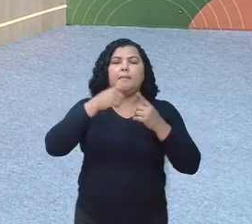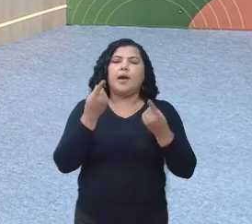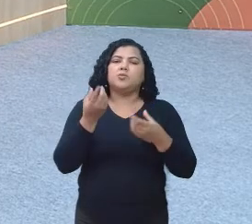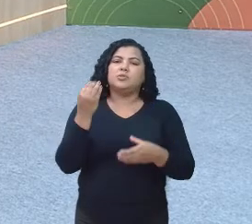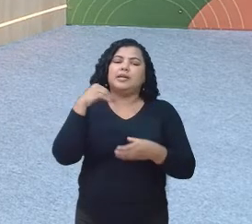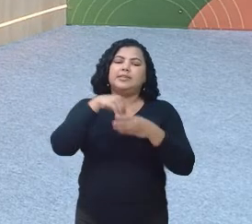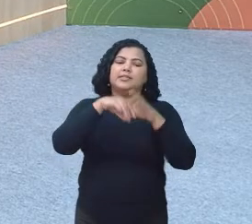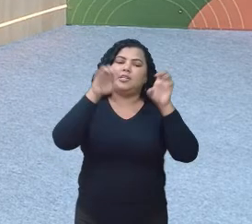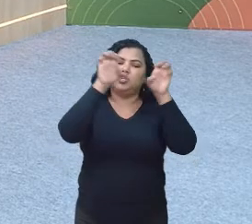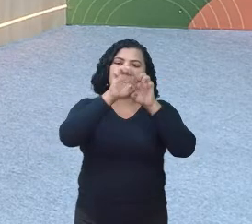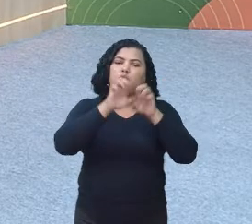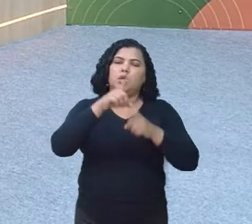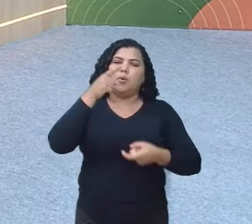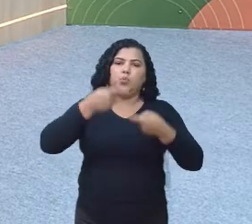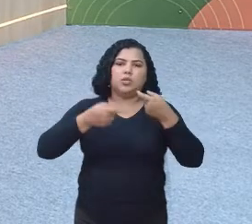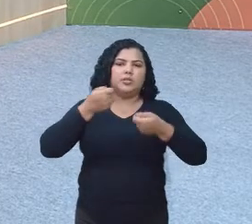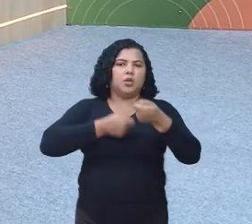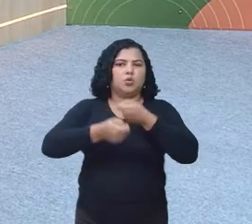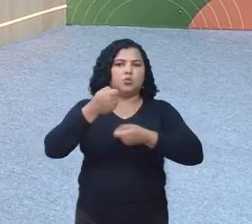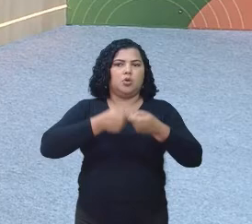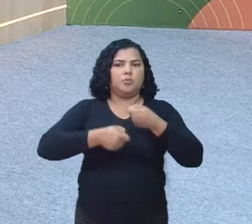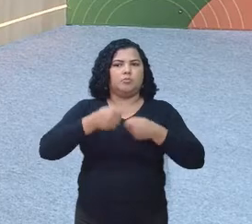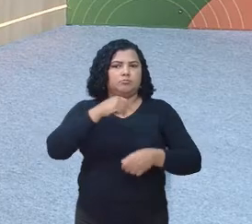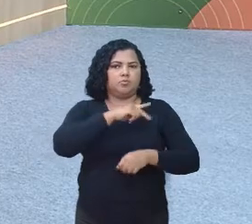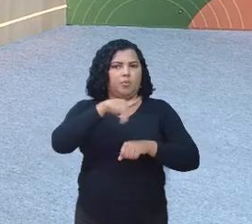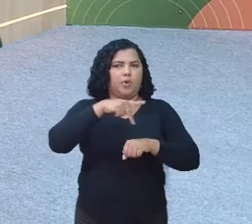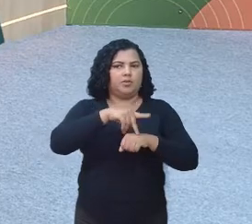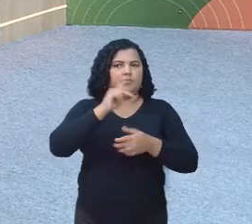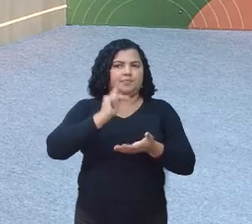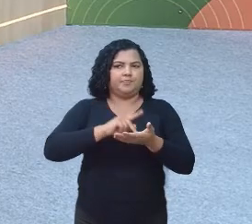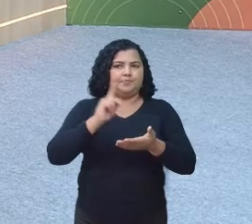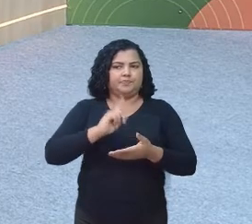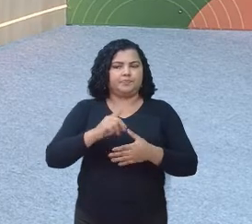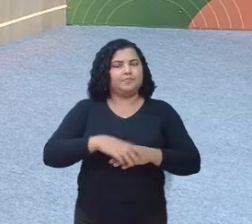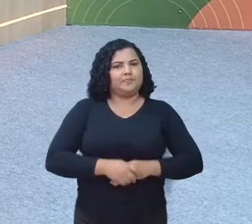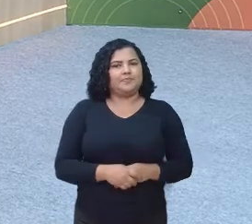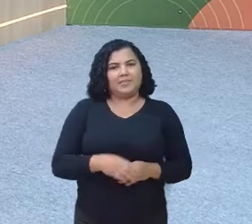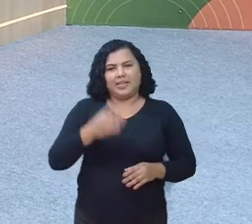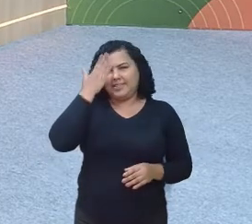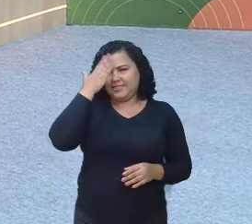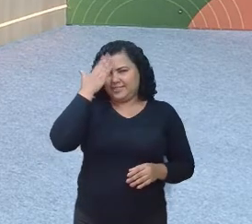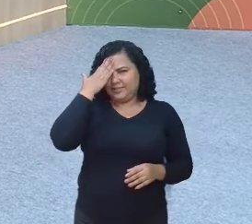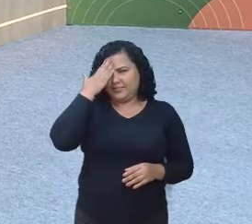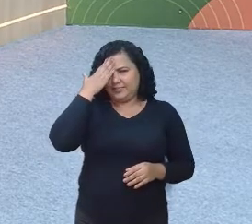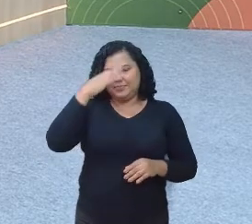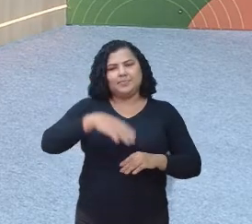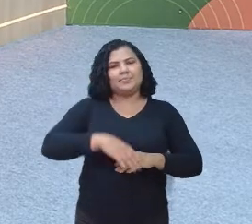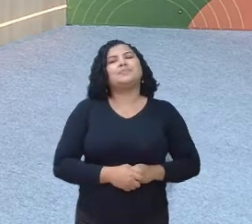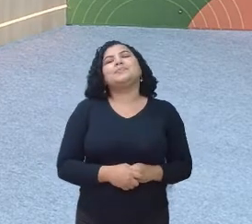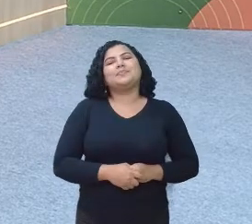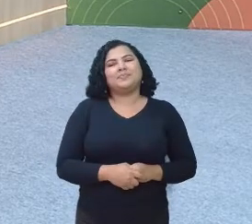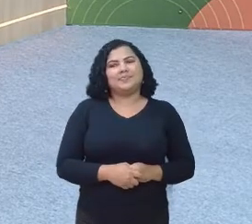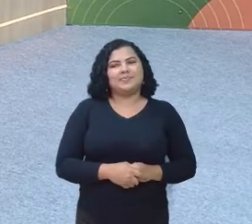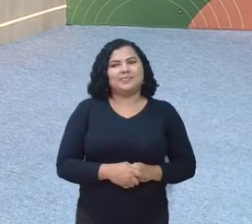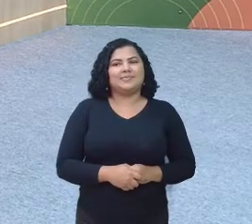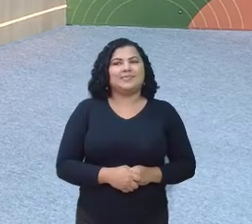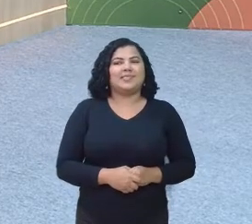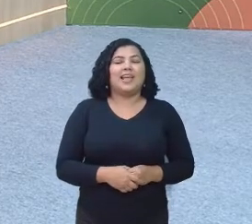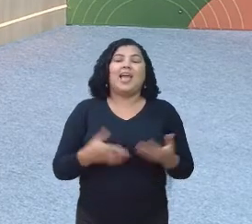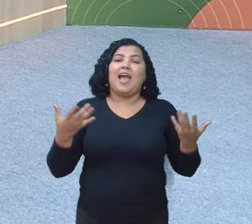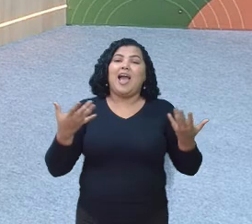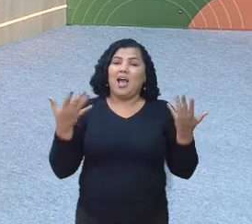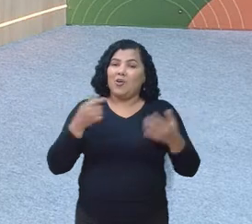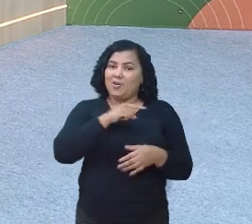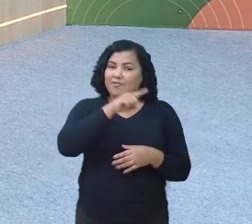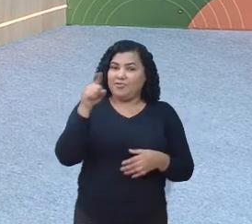estrutura política e econômica do país de verdade. Tá certo? Entendido o conceito de paráfrase? Agora é a vez de